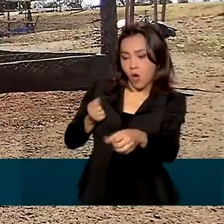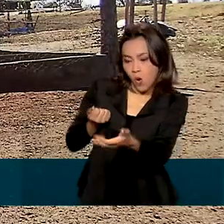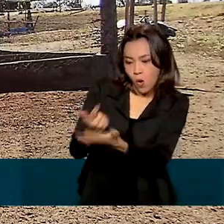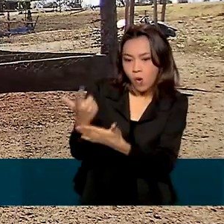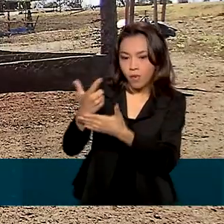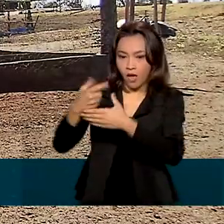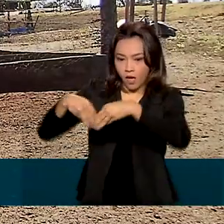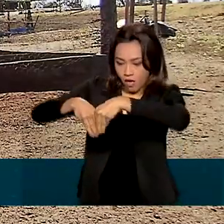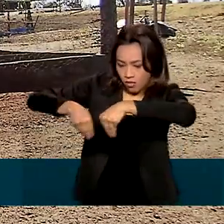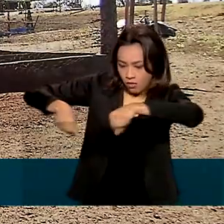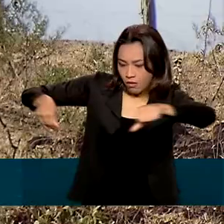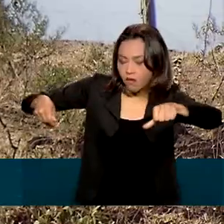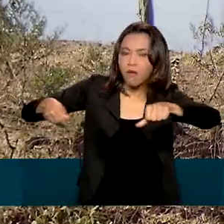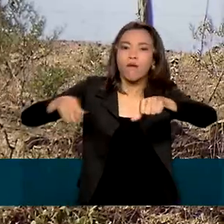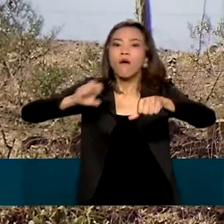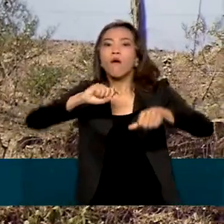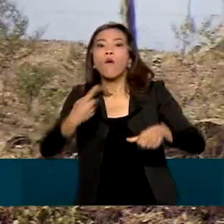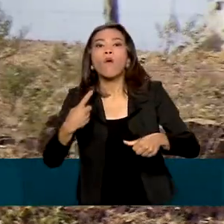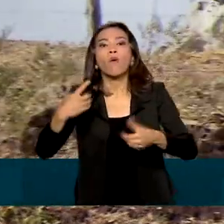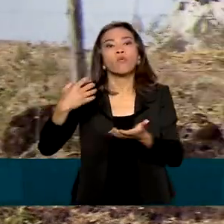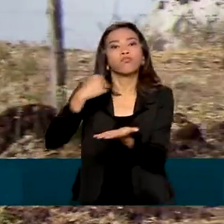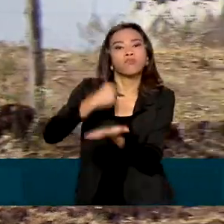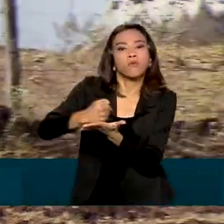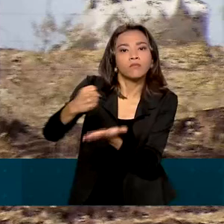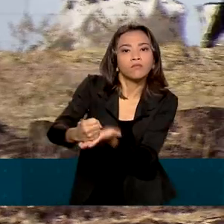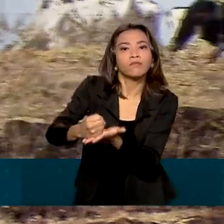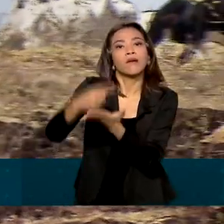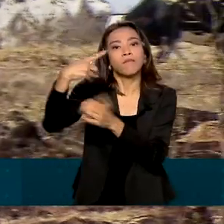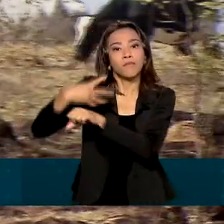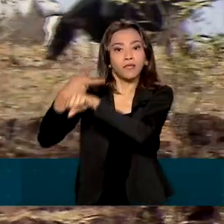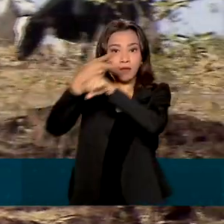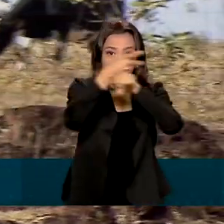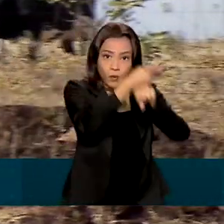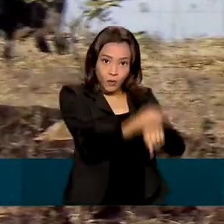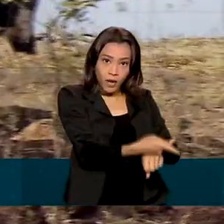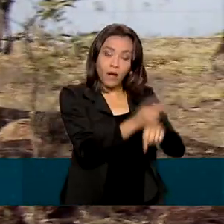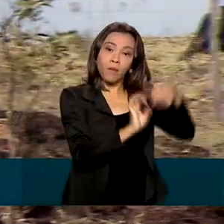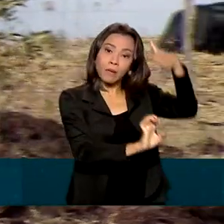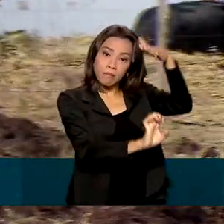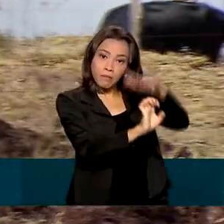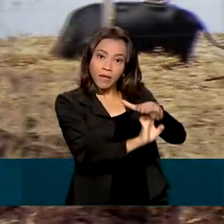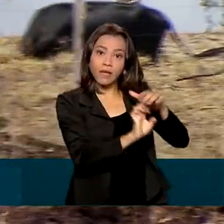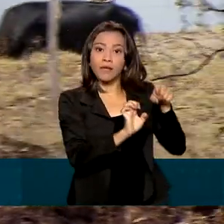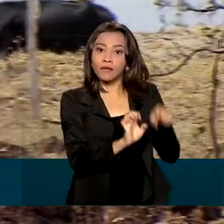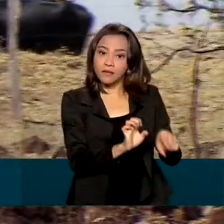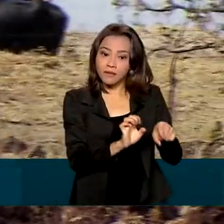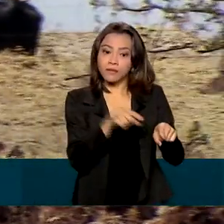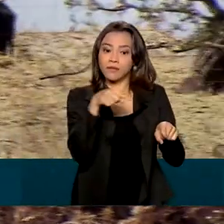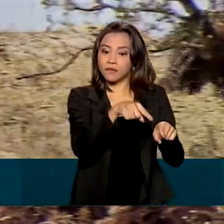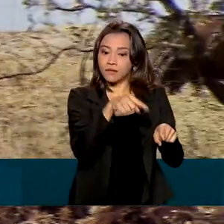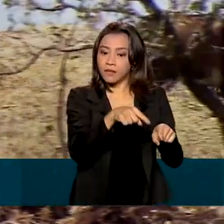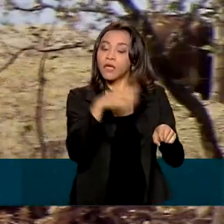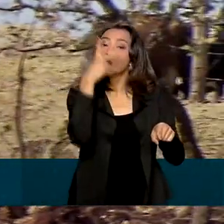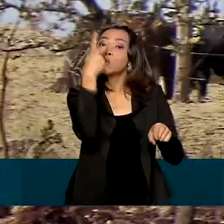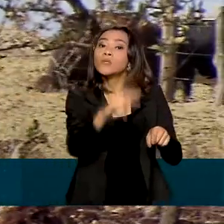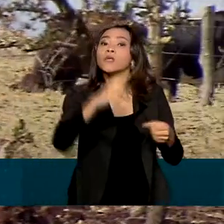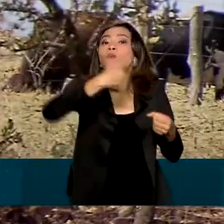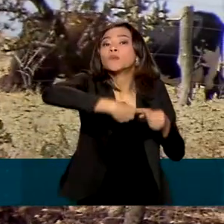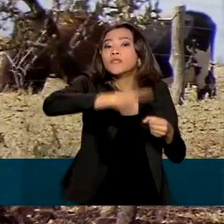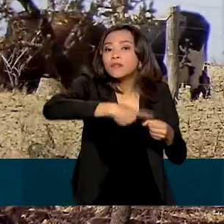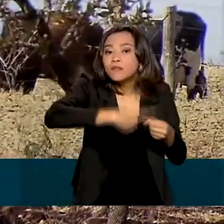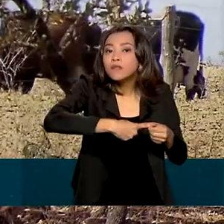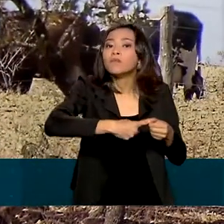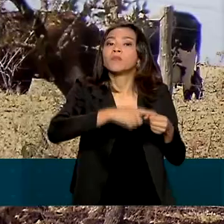estruturação de propriedade devem procurar a ATER, empresa de assistência técnica e extensão rural de seu município,